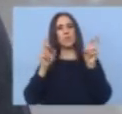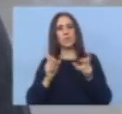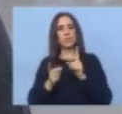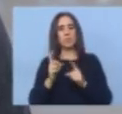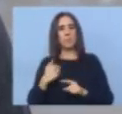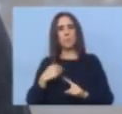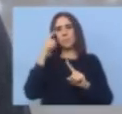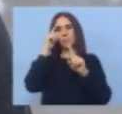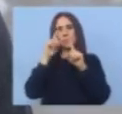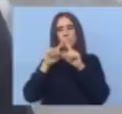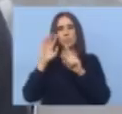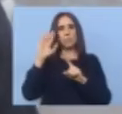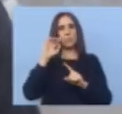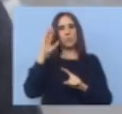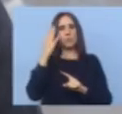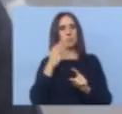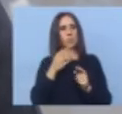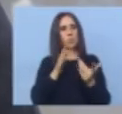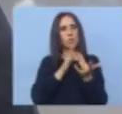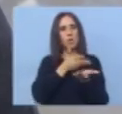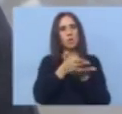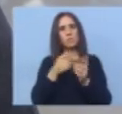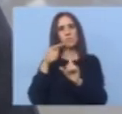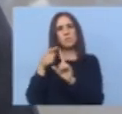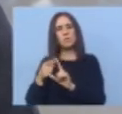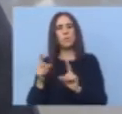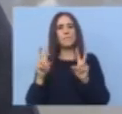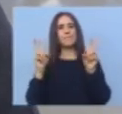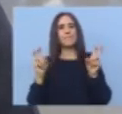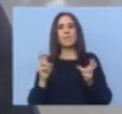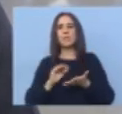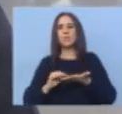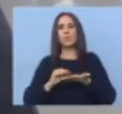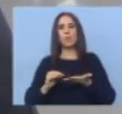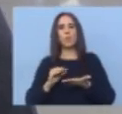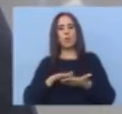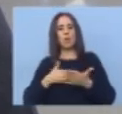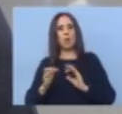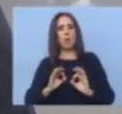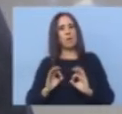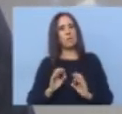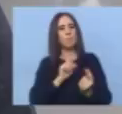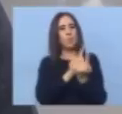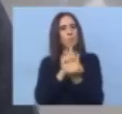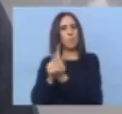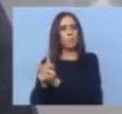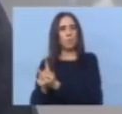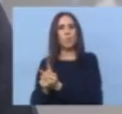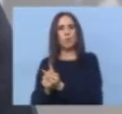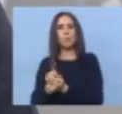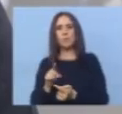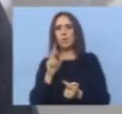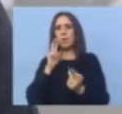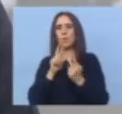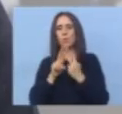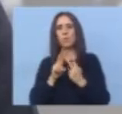importante este contacto, fazer missões, não ser só estar, entre aspas, no escritório a planear tudo, mas ir ao encontro, porque é muito neste encontro,